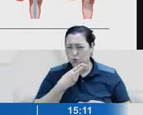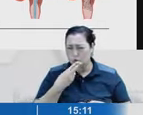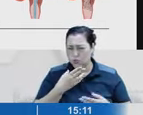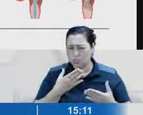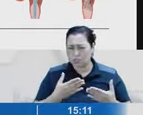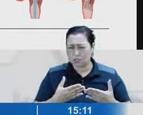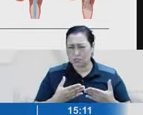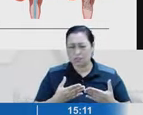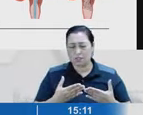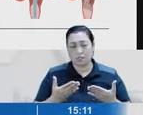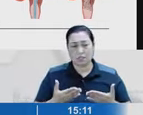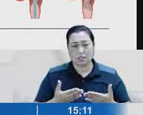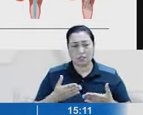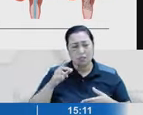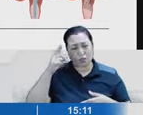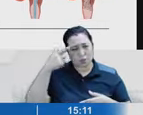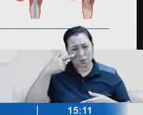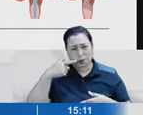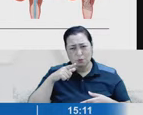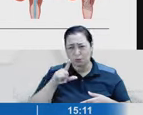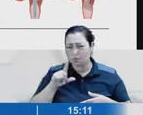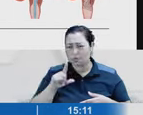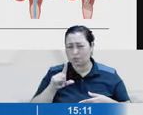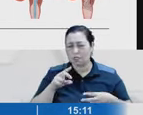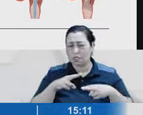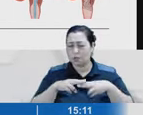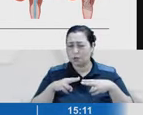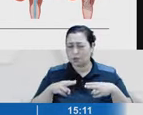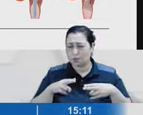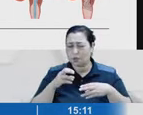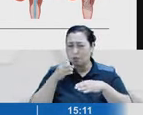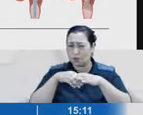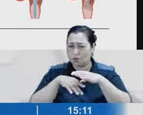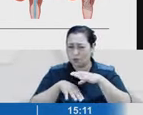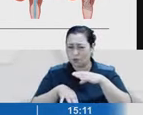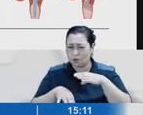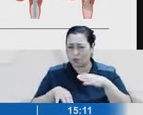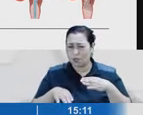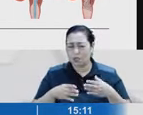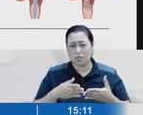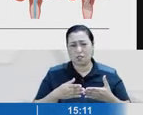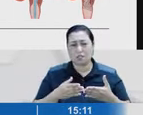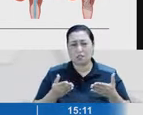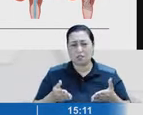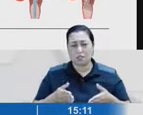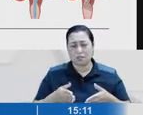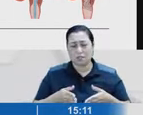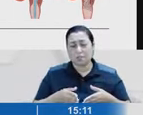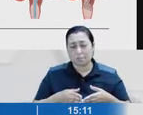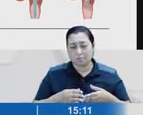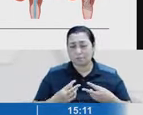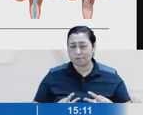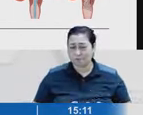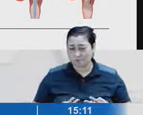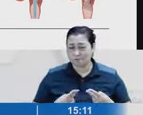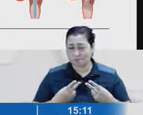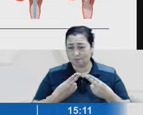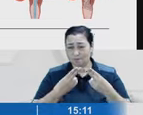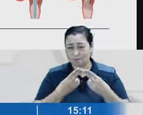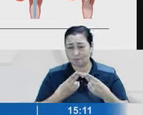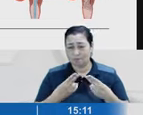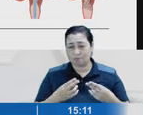estava conseguindo mais evacuar e há necessidade de uma colostomia. Às vezes, mesmo na cirurgia